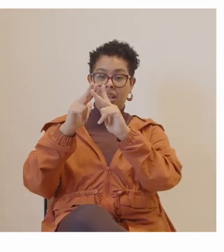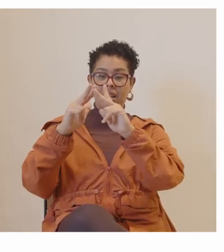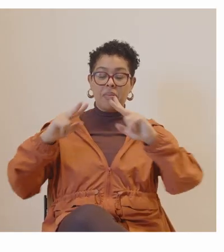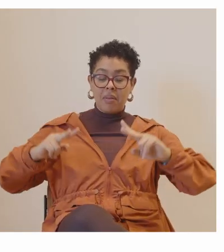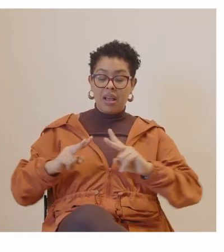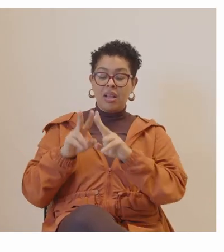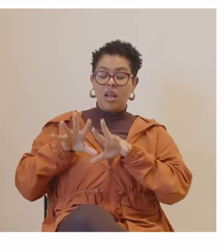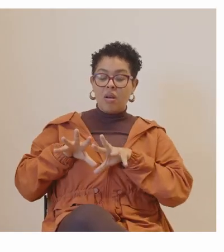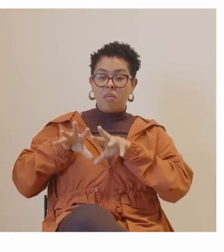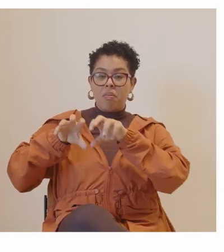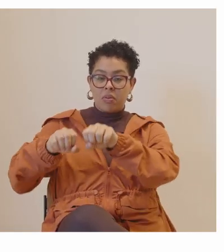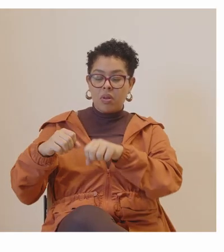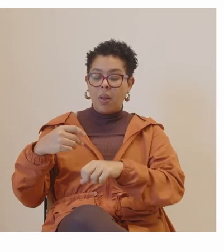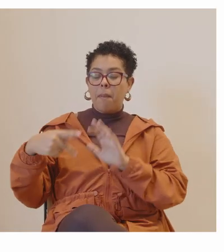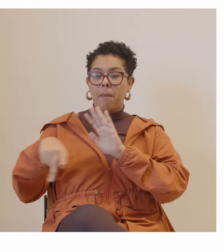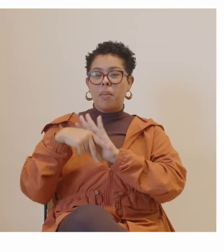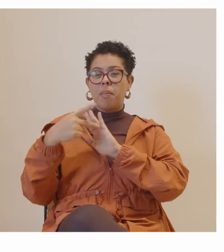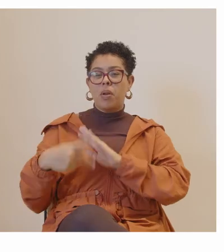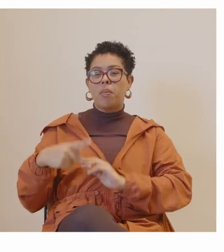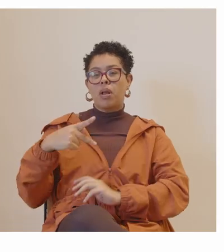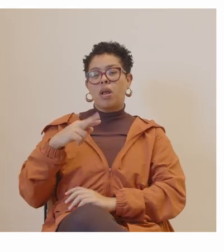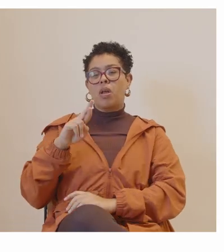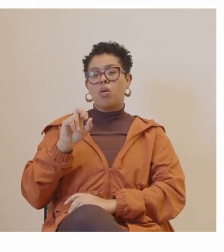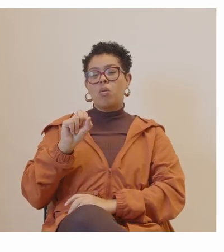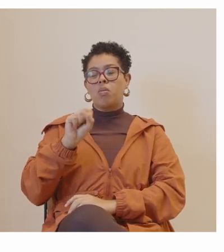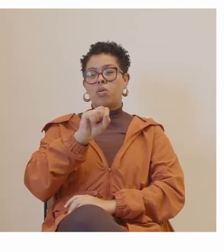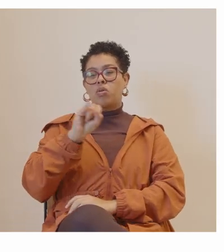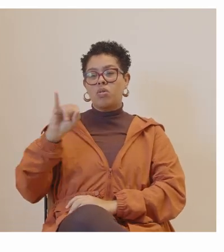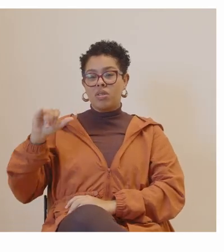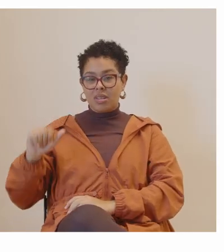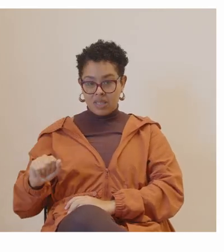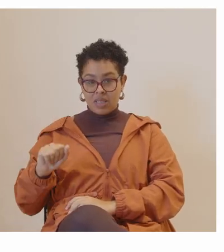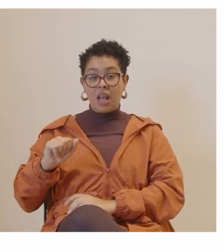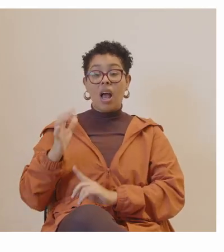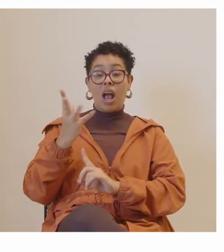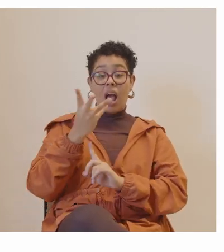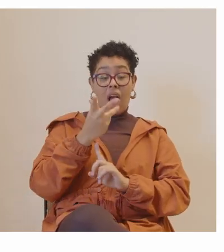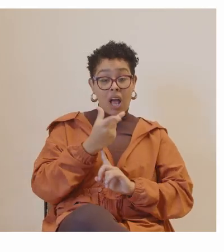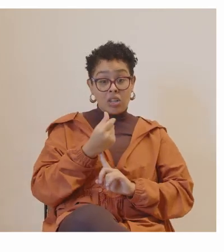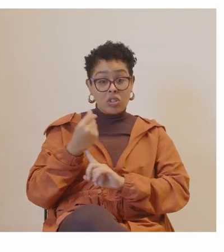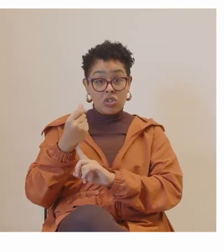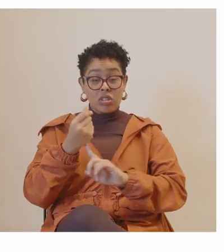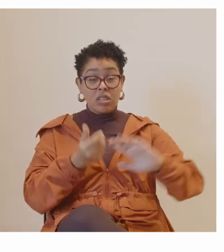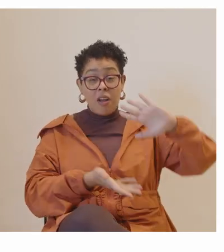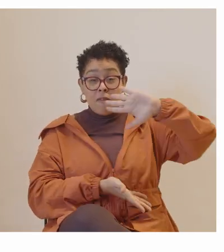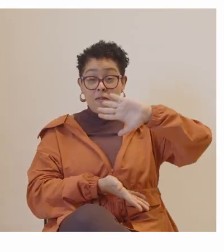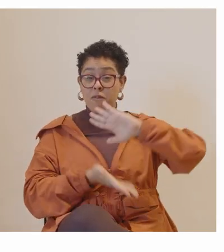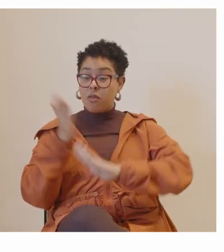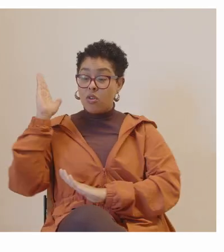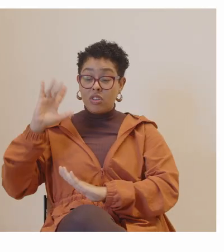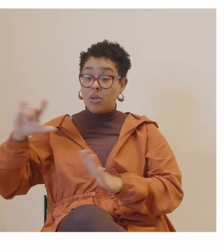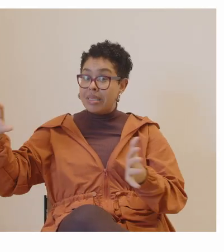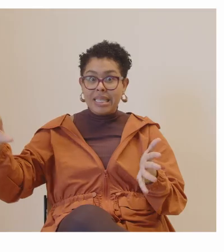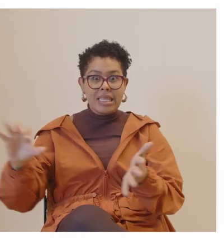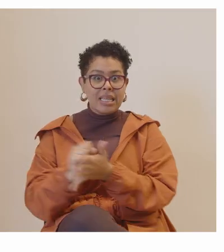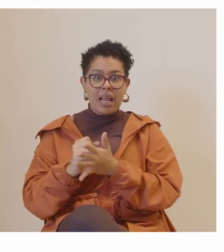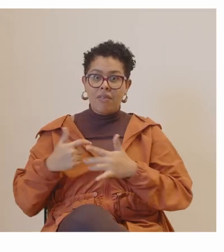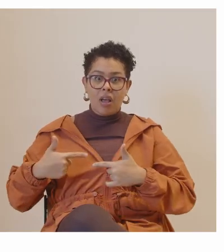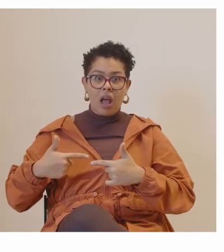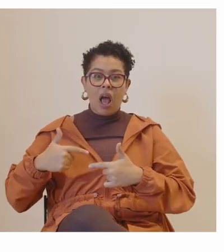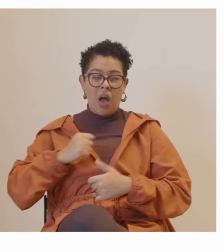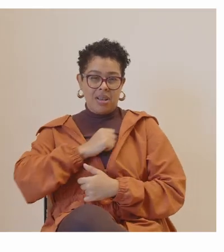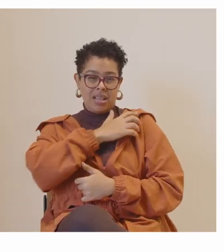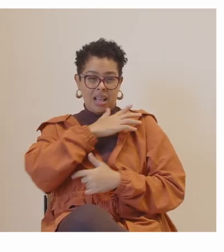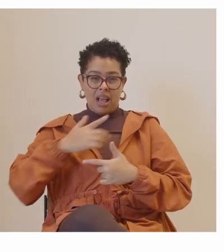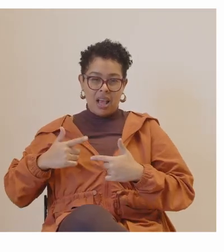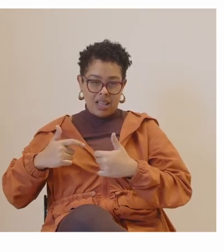tropas prussianas, e alguns dos impressionistas fogem, né, não se alistam no exército e fogem da França.